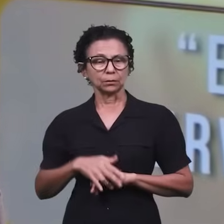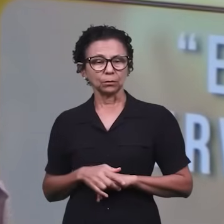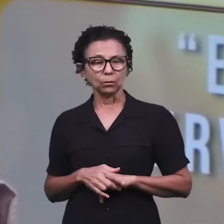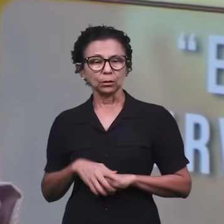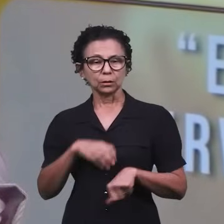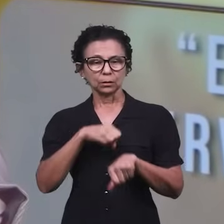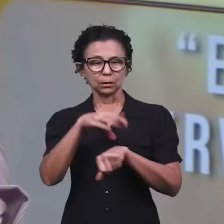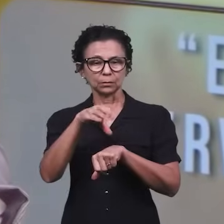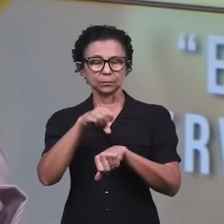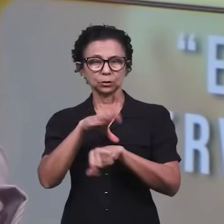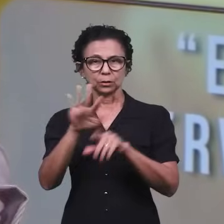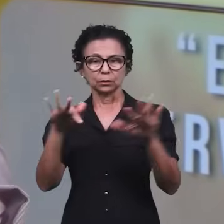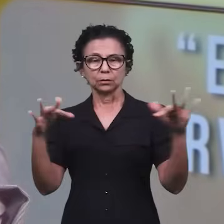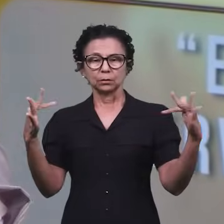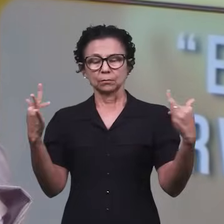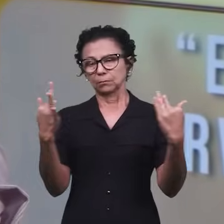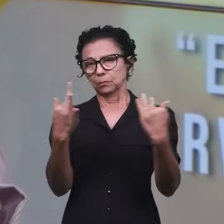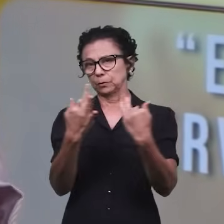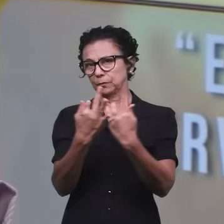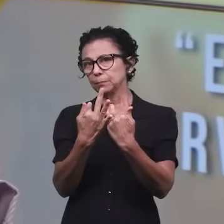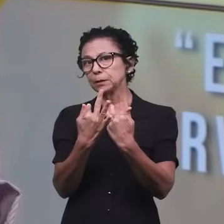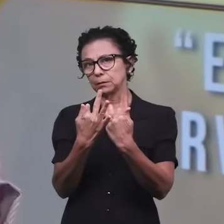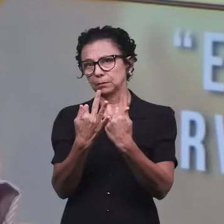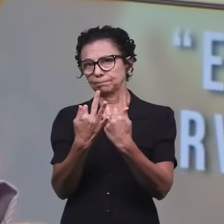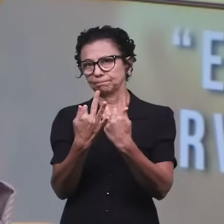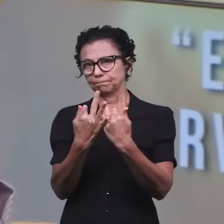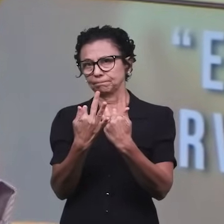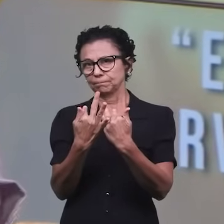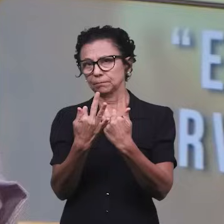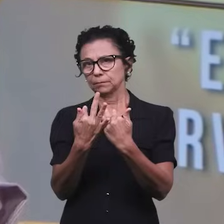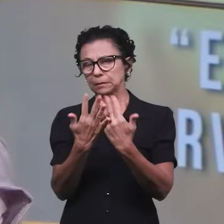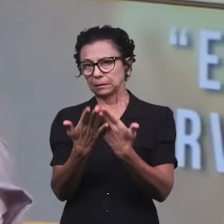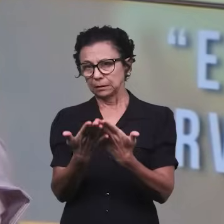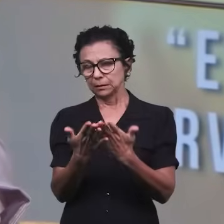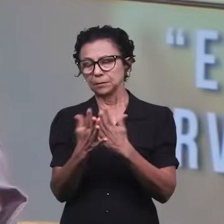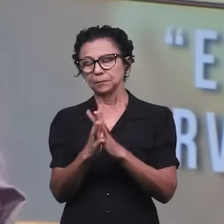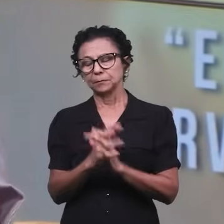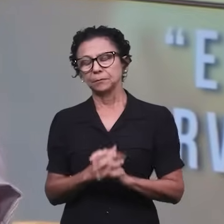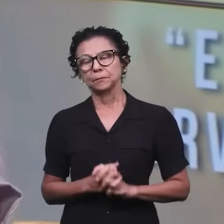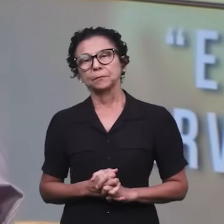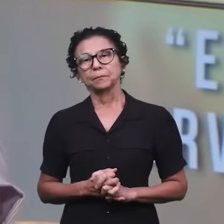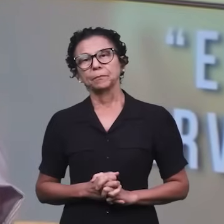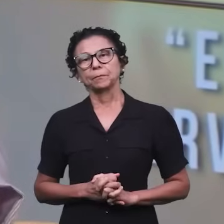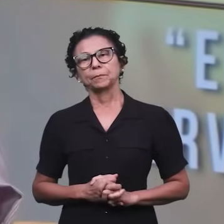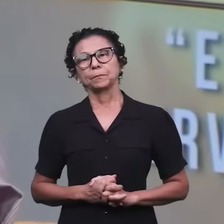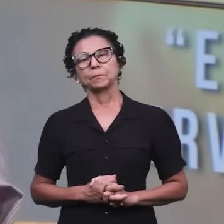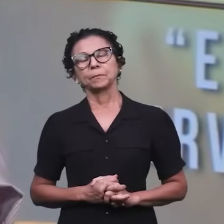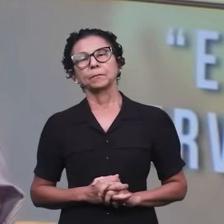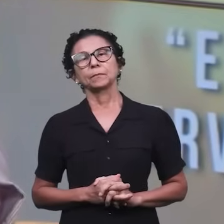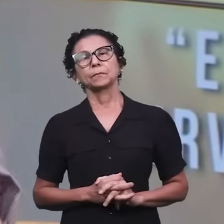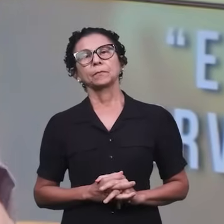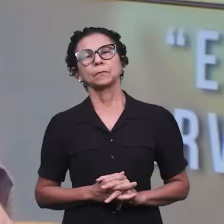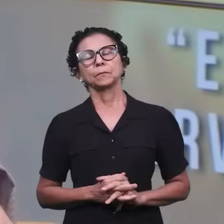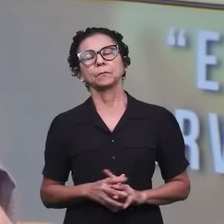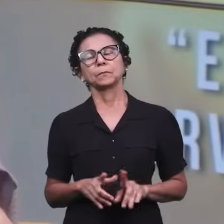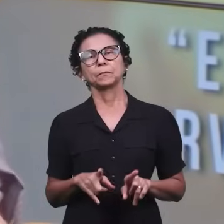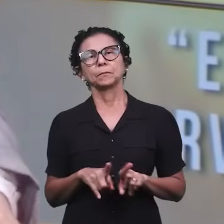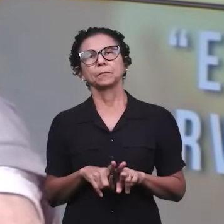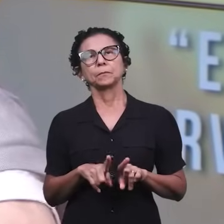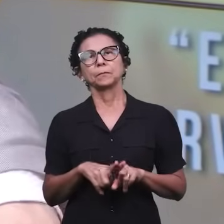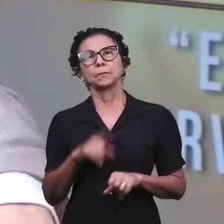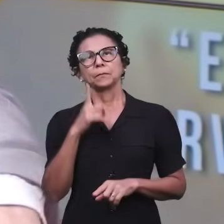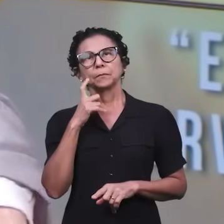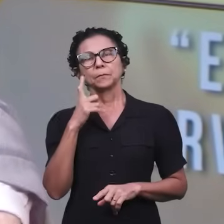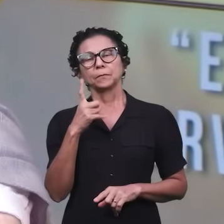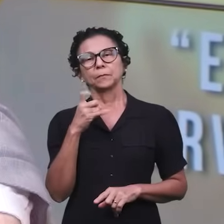aonde entra o temor. Assim, é uma triste constatação a observar que às vezes se